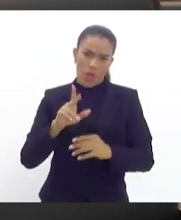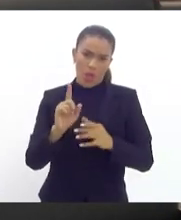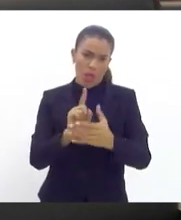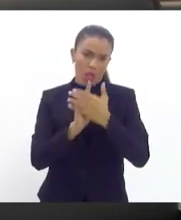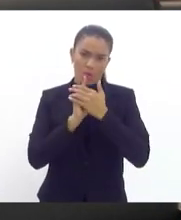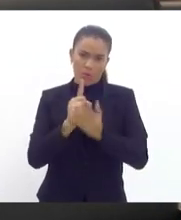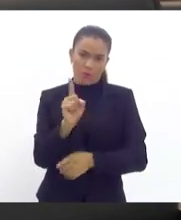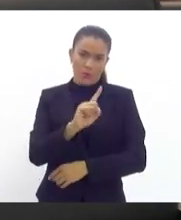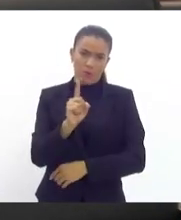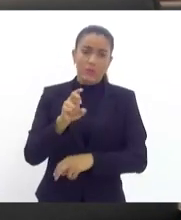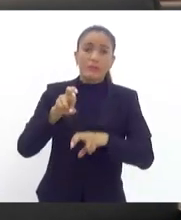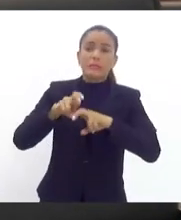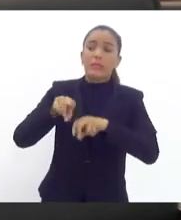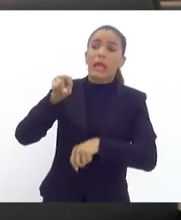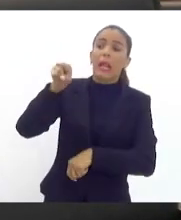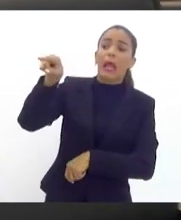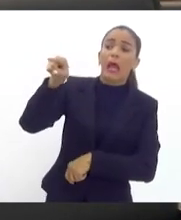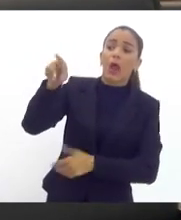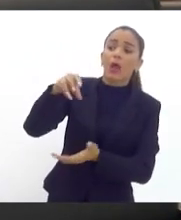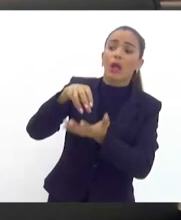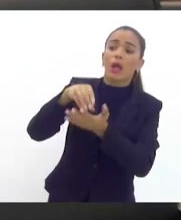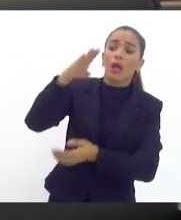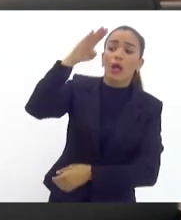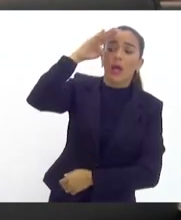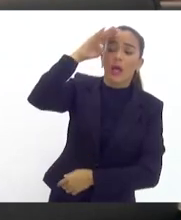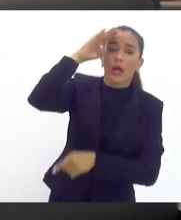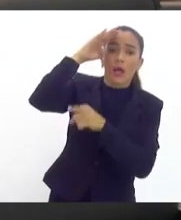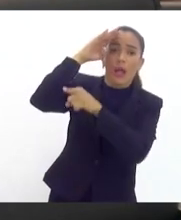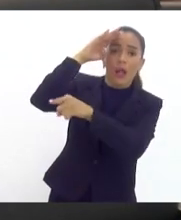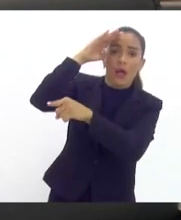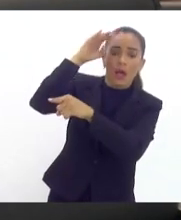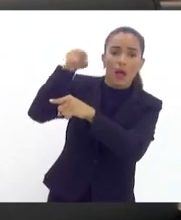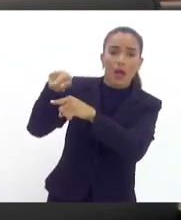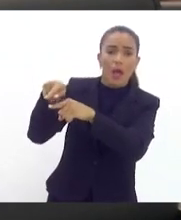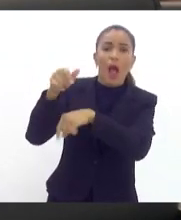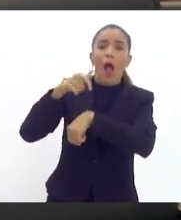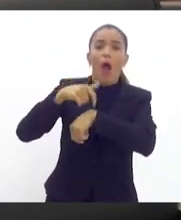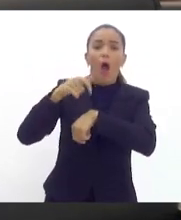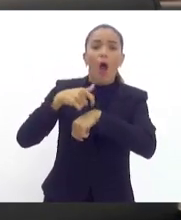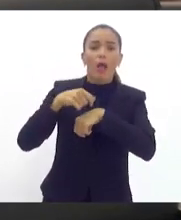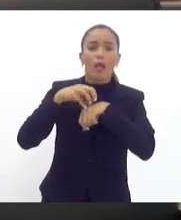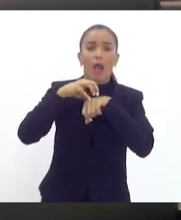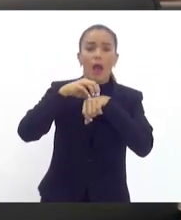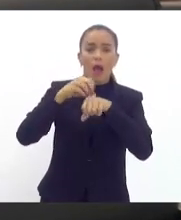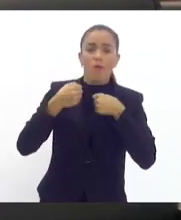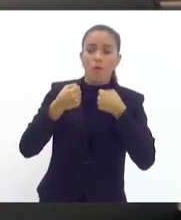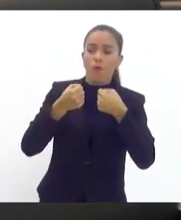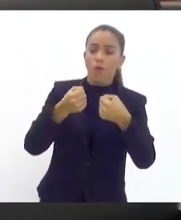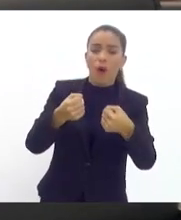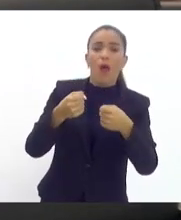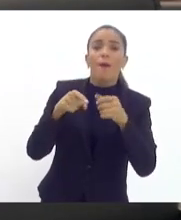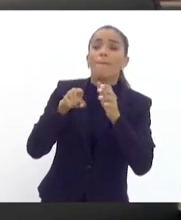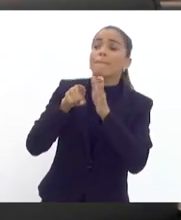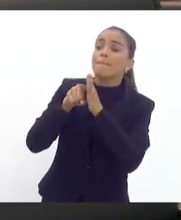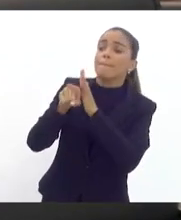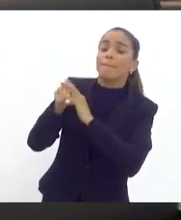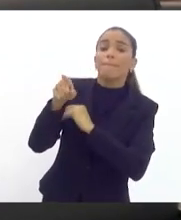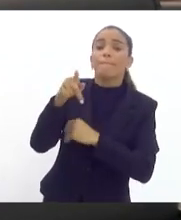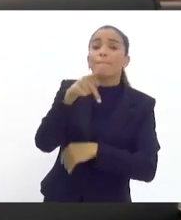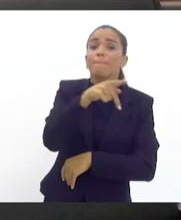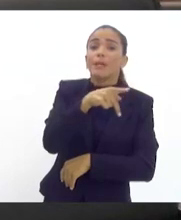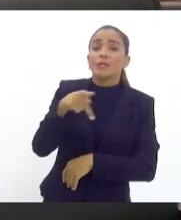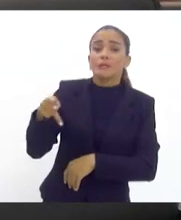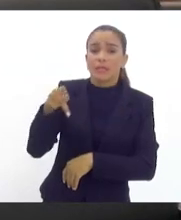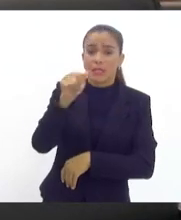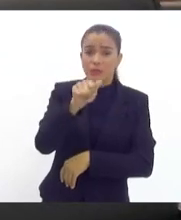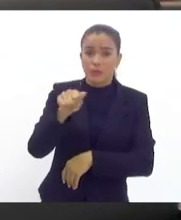faz o seguinte senta lá na cabine da PM tá e quando a viatura chegar manda procurar o presidente da associação